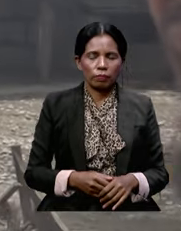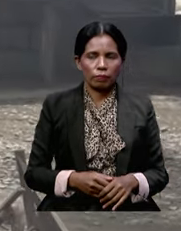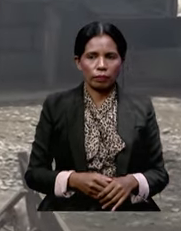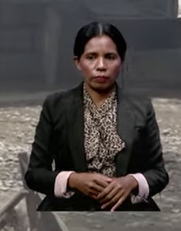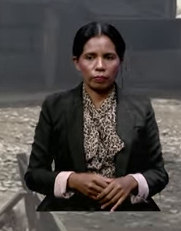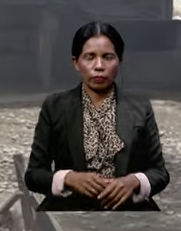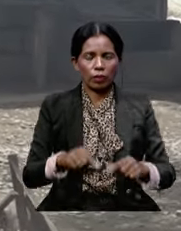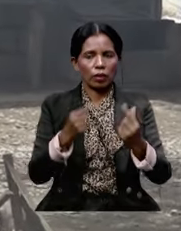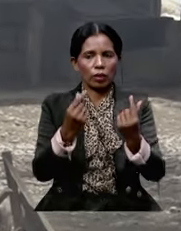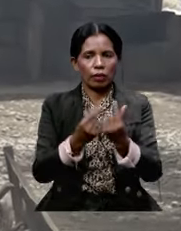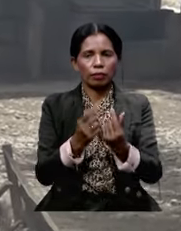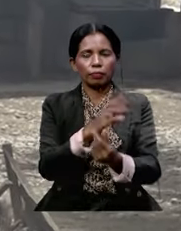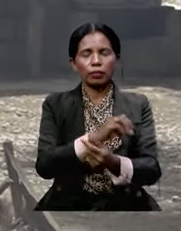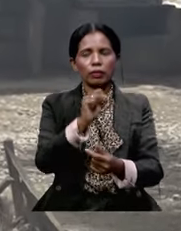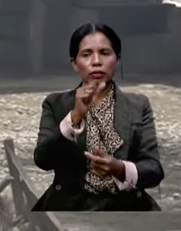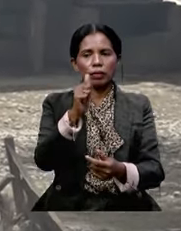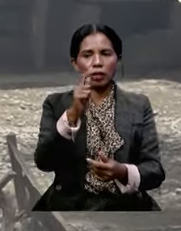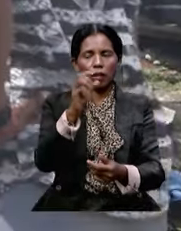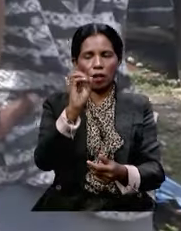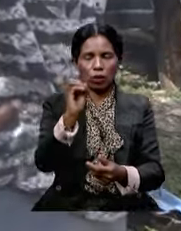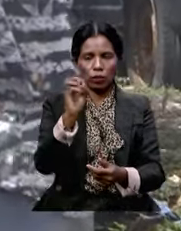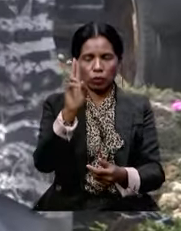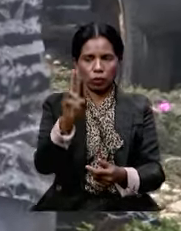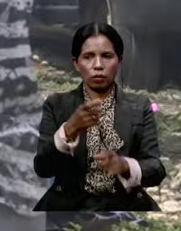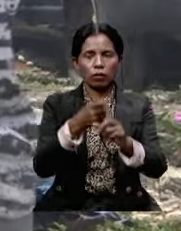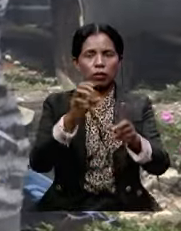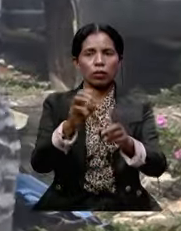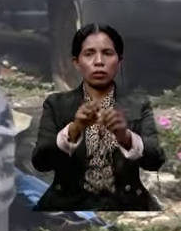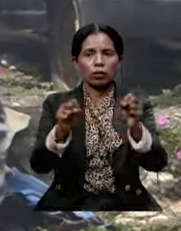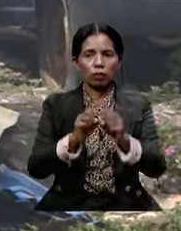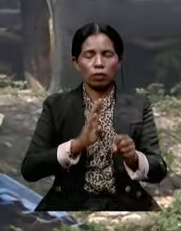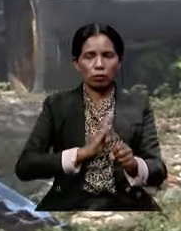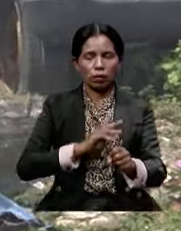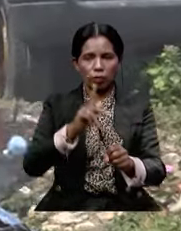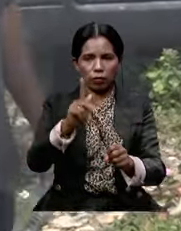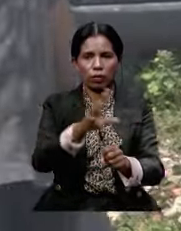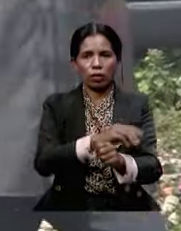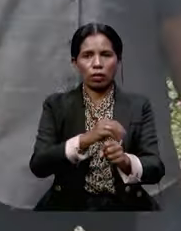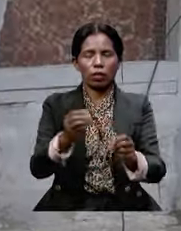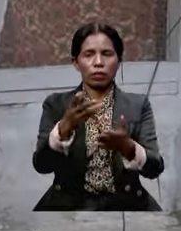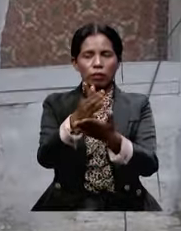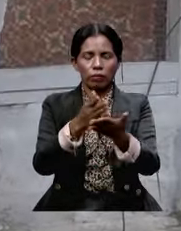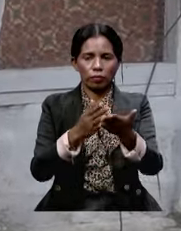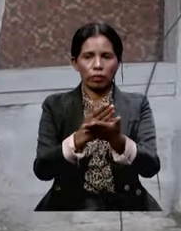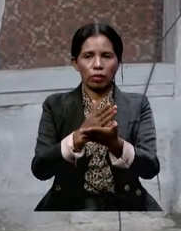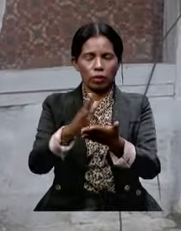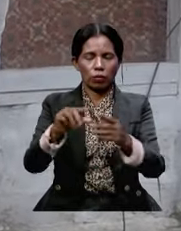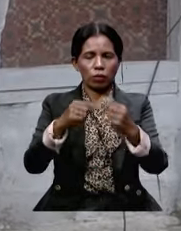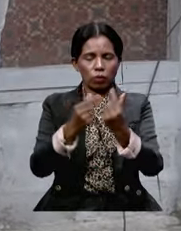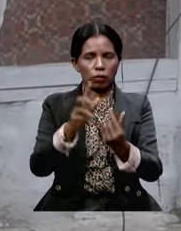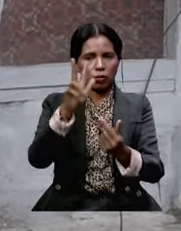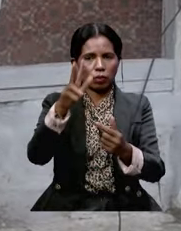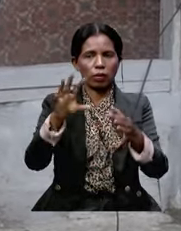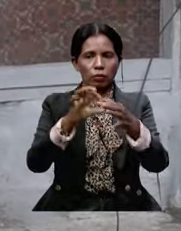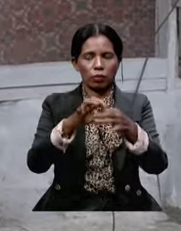Equipa conjunta entre Seattle, notoria local Sira, Husi Suku Bebonu, Mado Hino Kumoro, Nebe Faheba Equipa Tolu, acompanha Husi